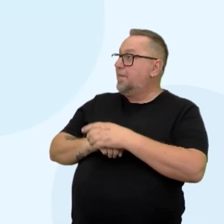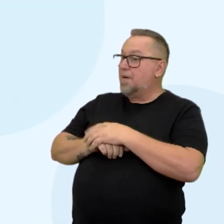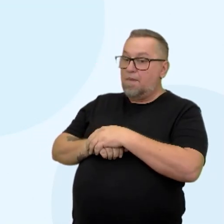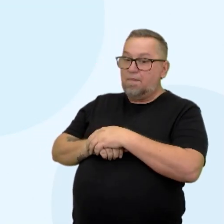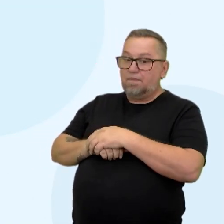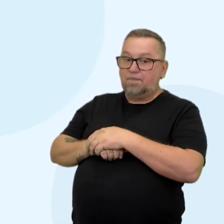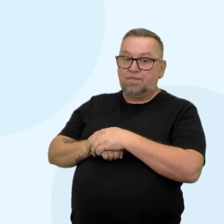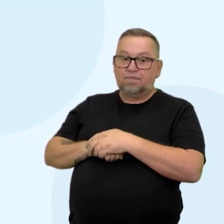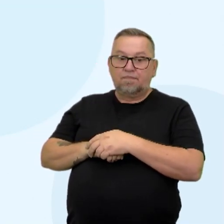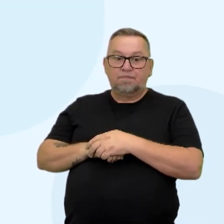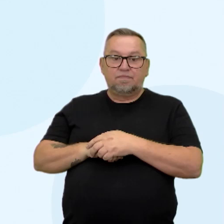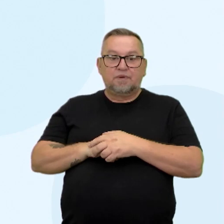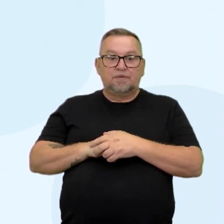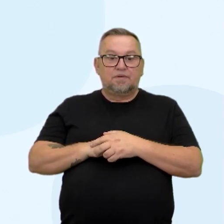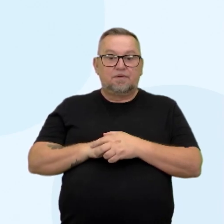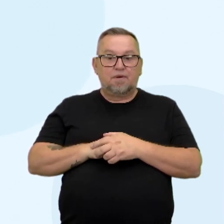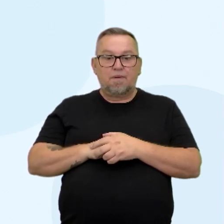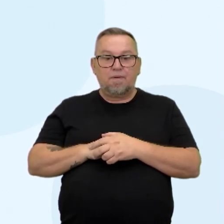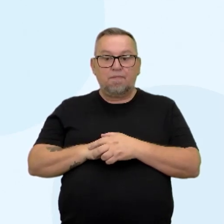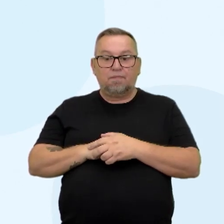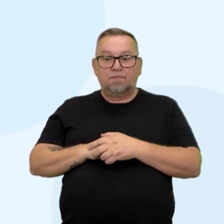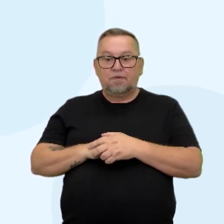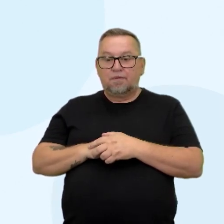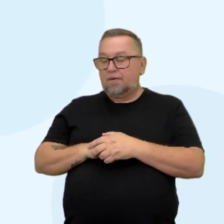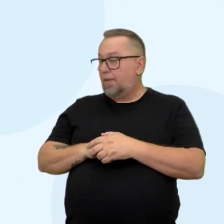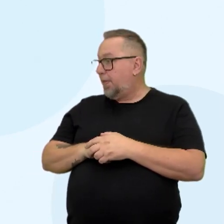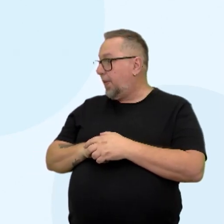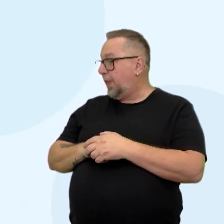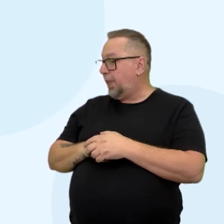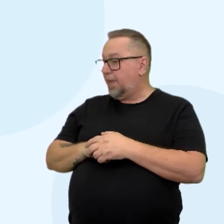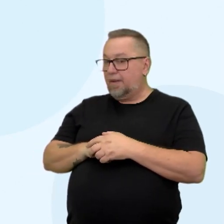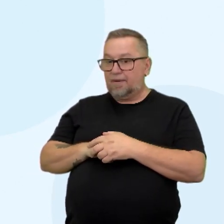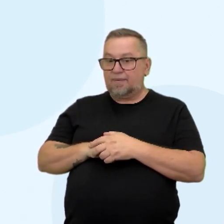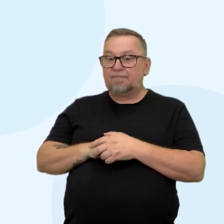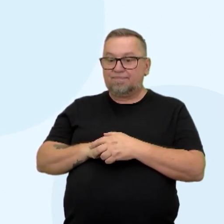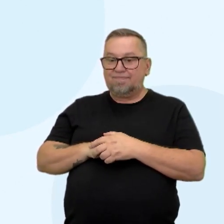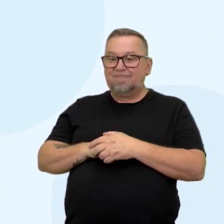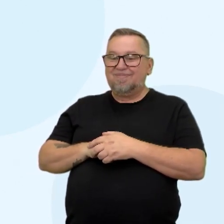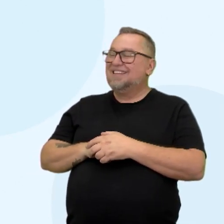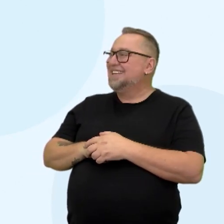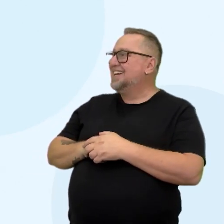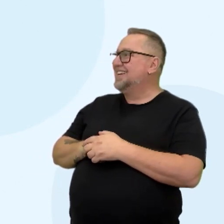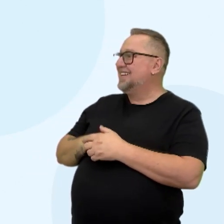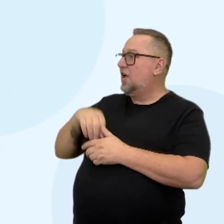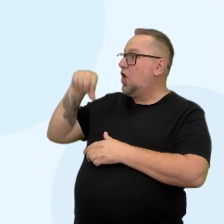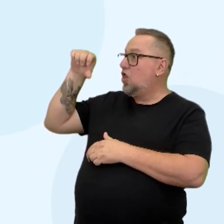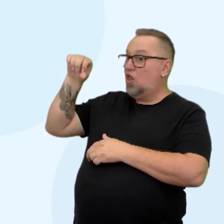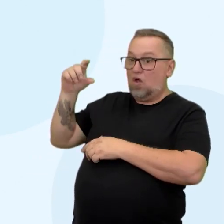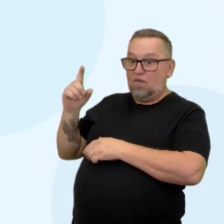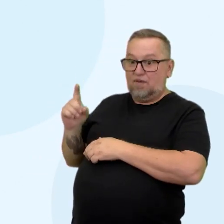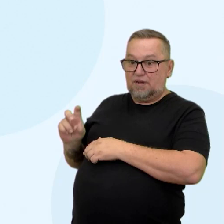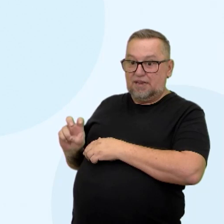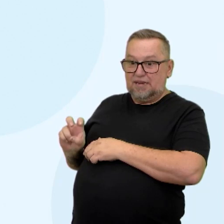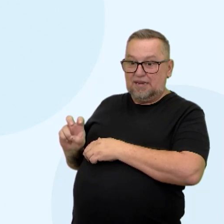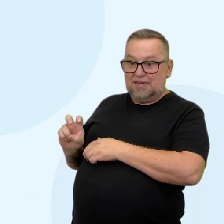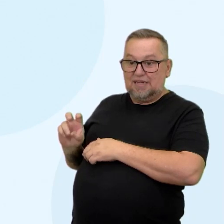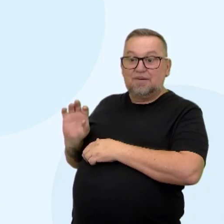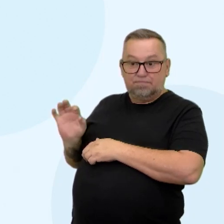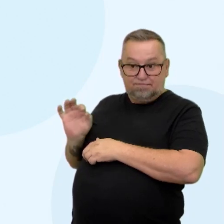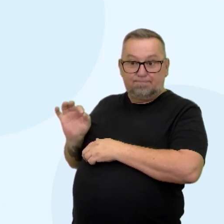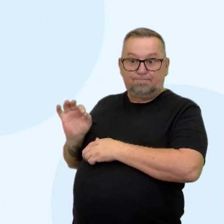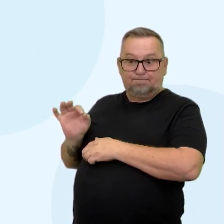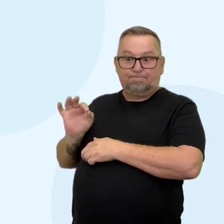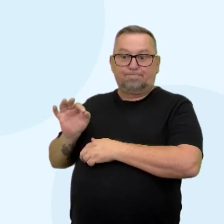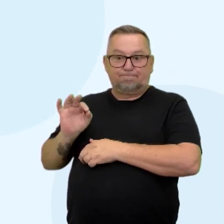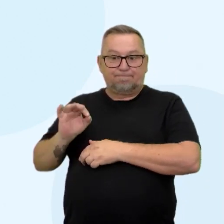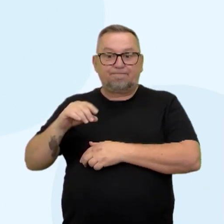volta. Aí. Não, não, volta, volta. Volta. Isso, 9/15, né? Então tá aí. A gente tem